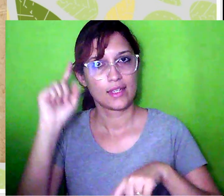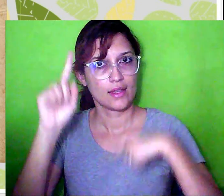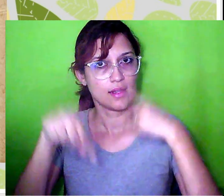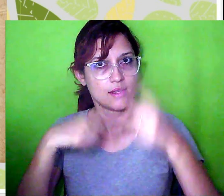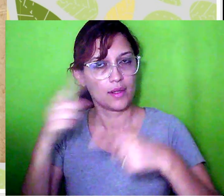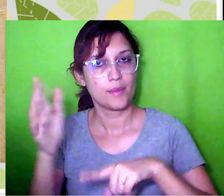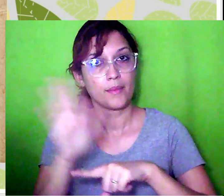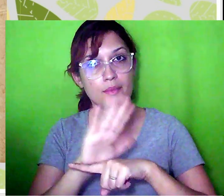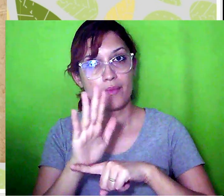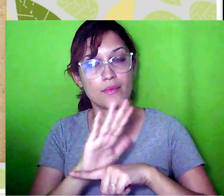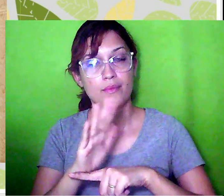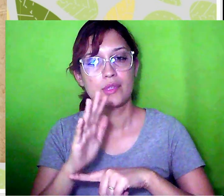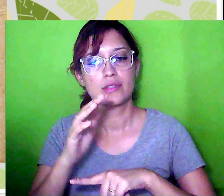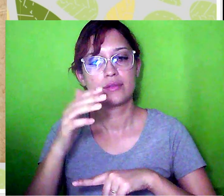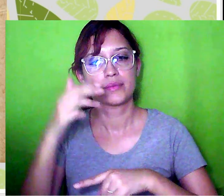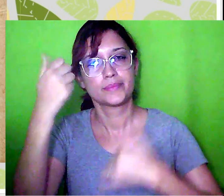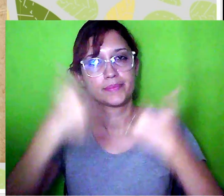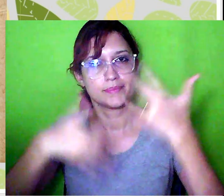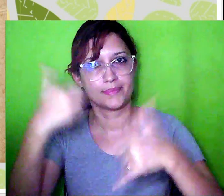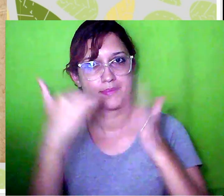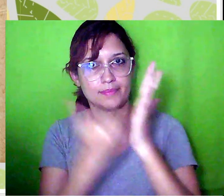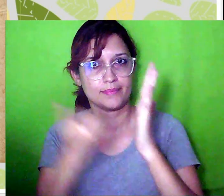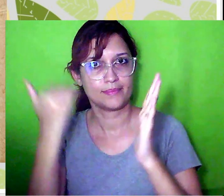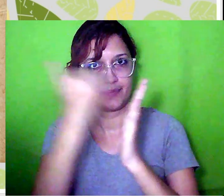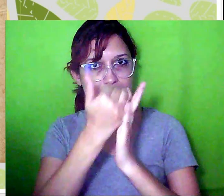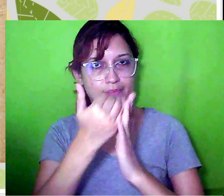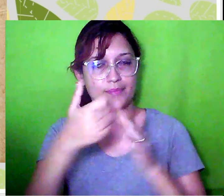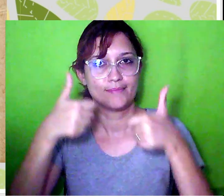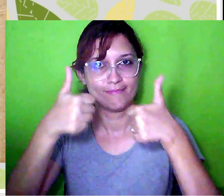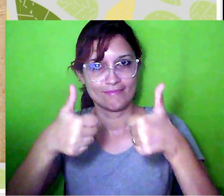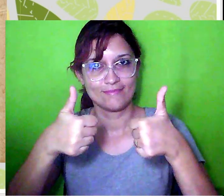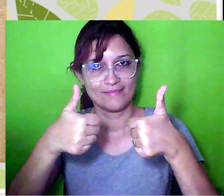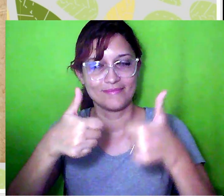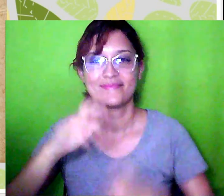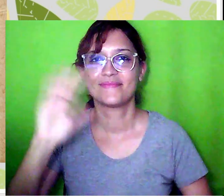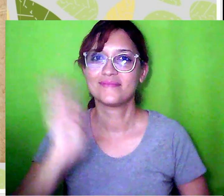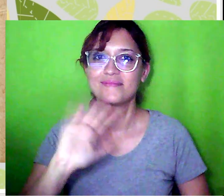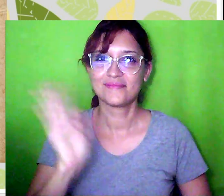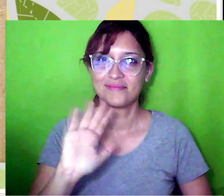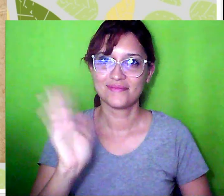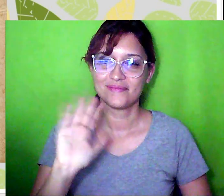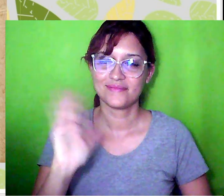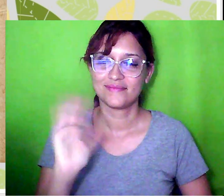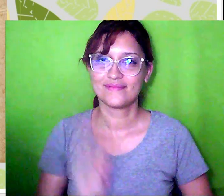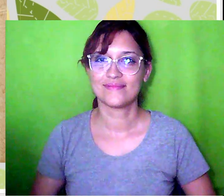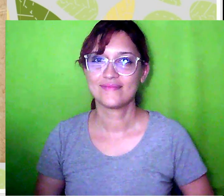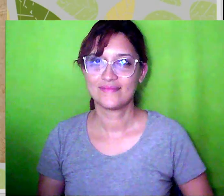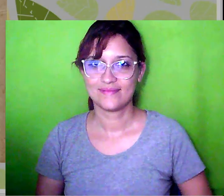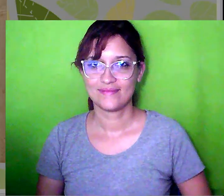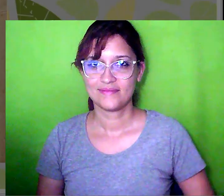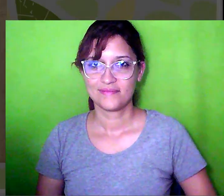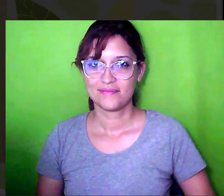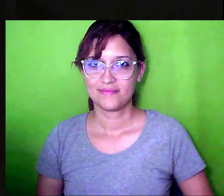certo? No próximo vídeo vou relembrar mais um pouquinho, tá bom? Tchau!